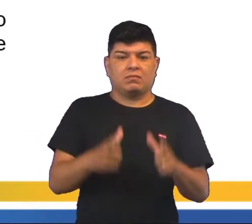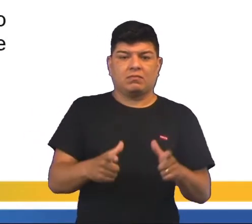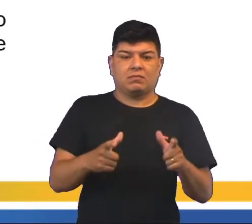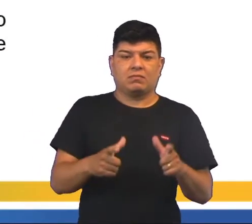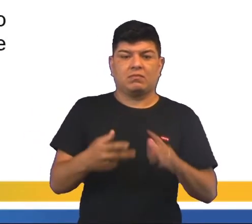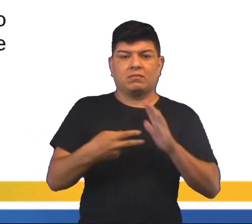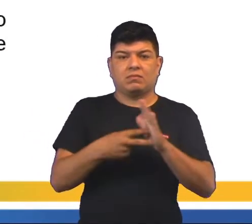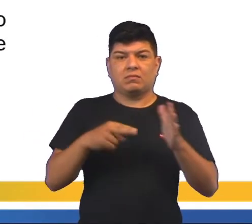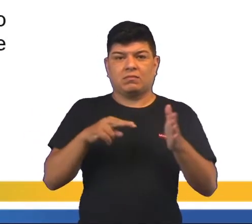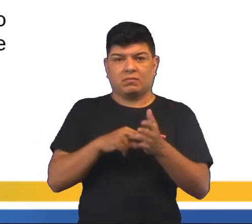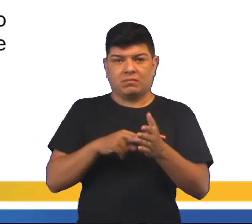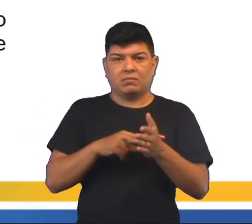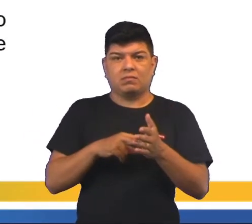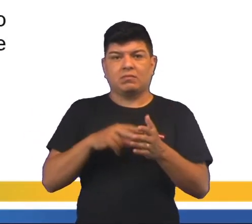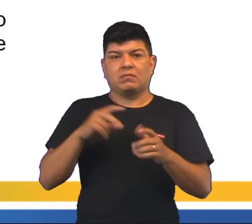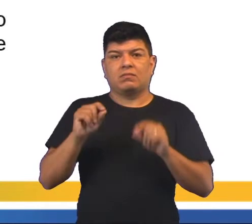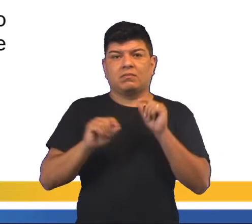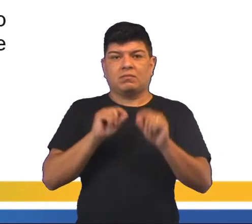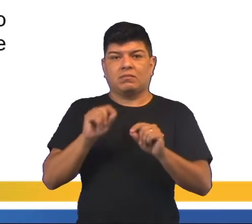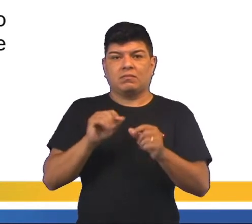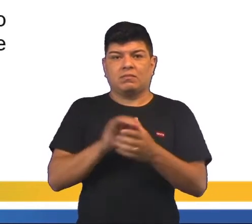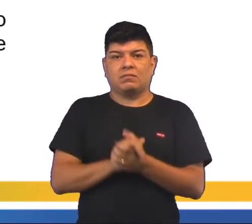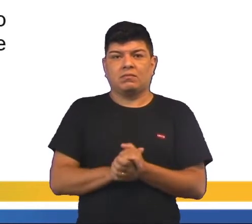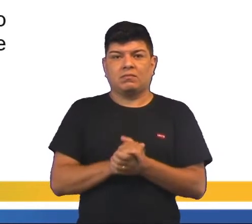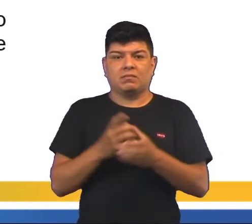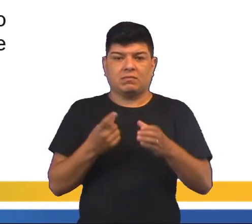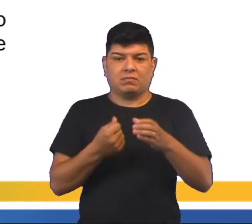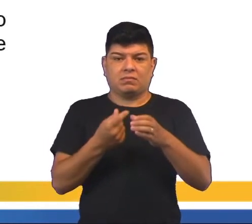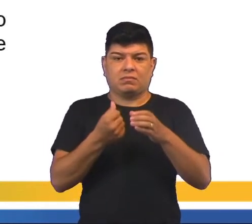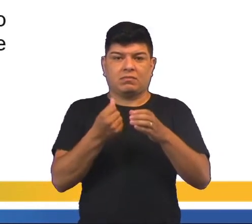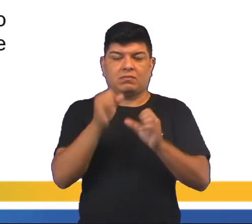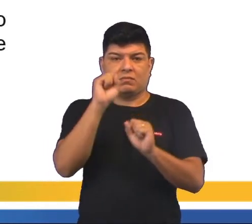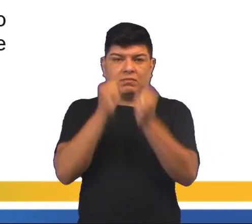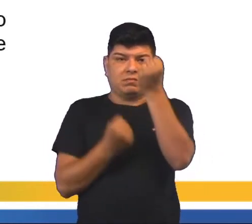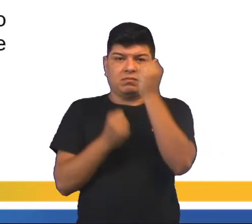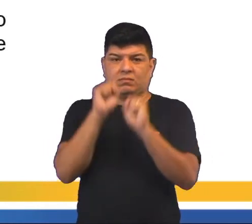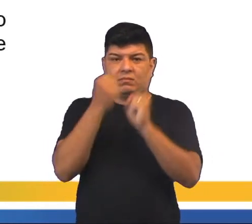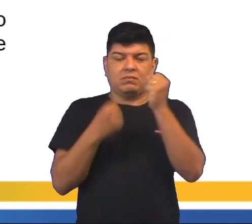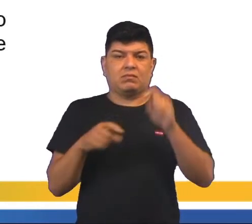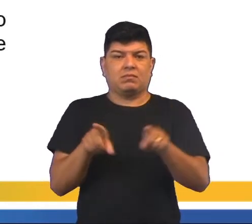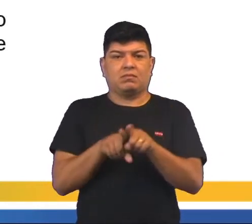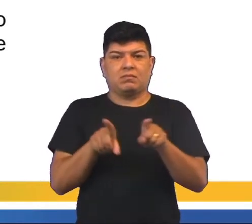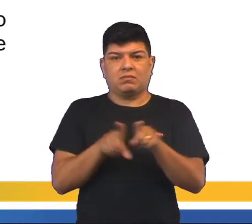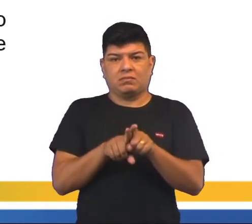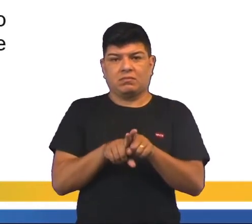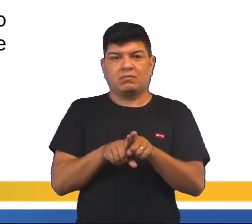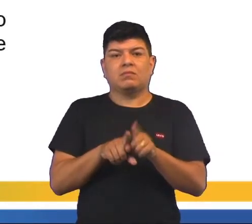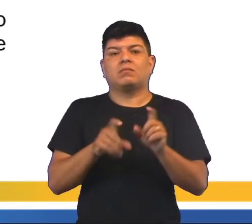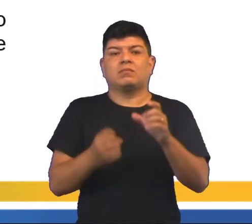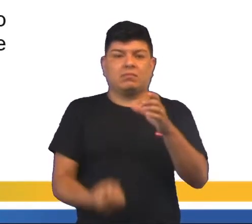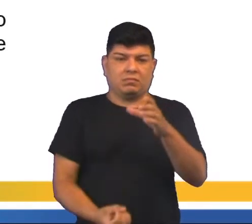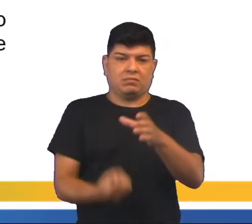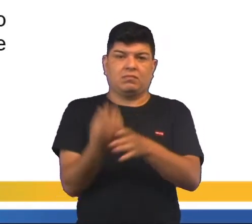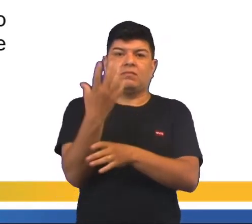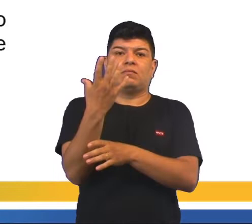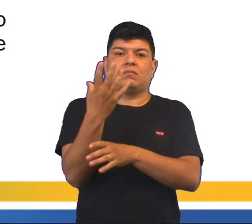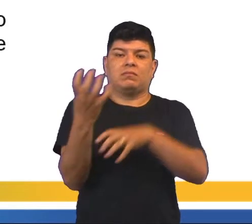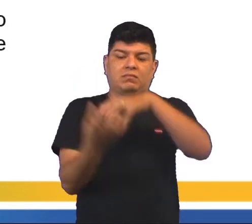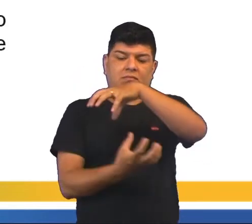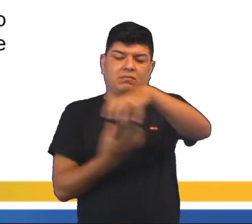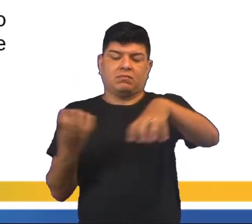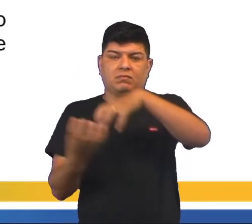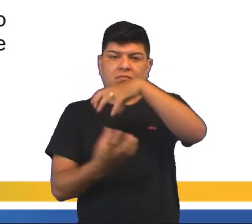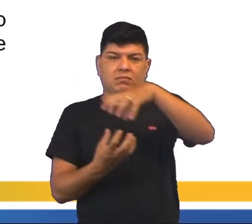né, significava o poder em si. O capitalismo industrial, né, ou industrialismo, ele surgiu com a